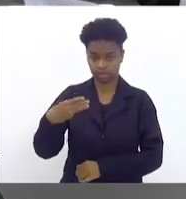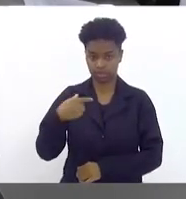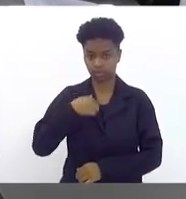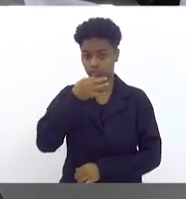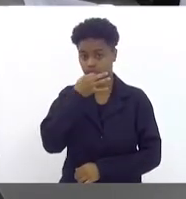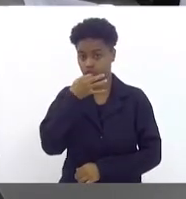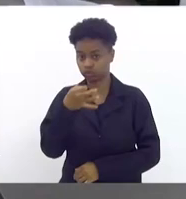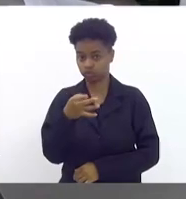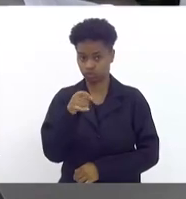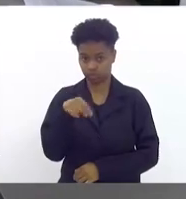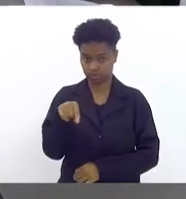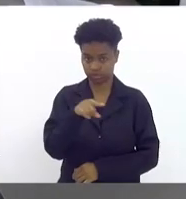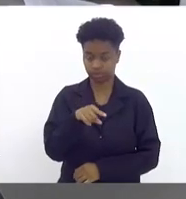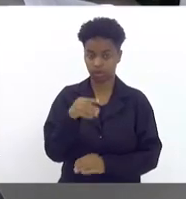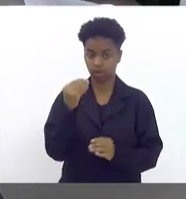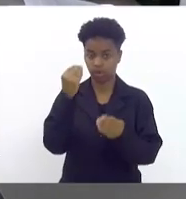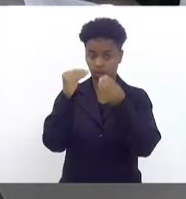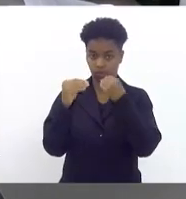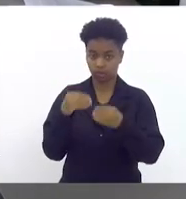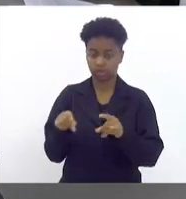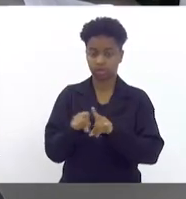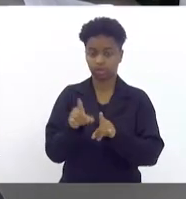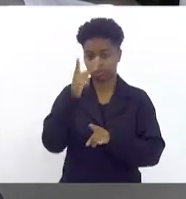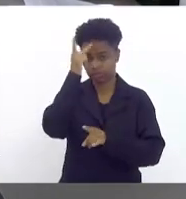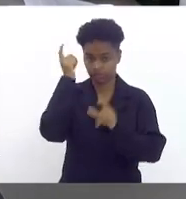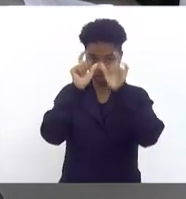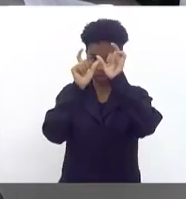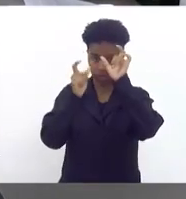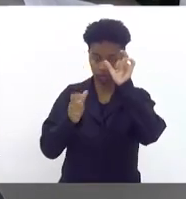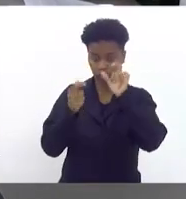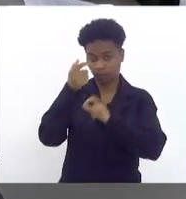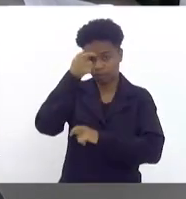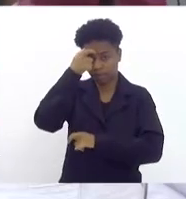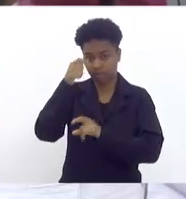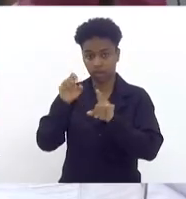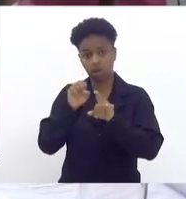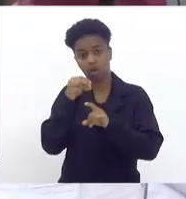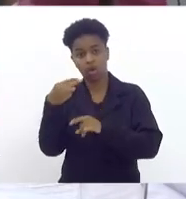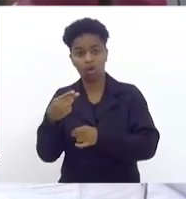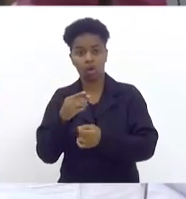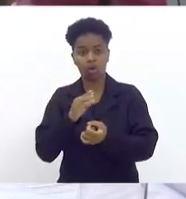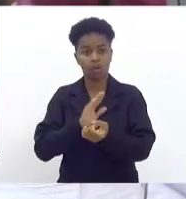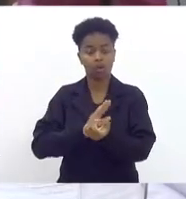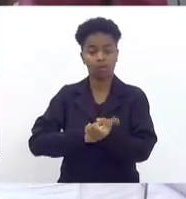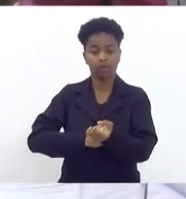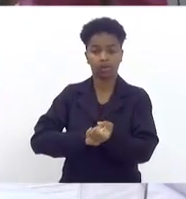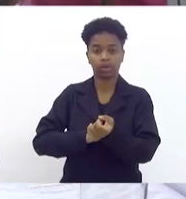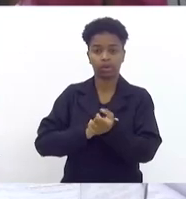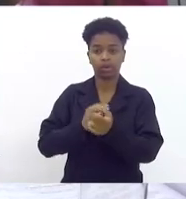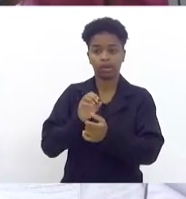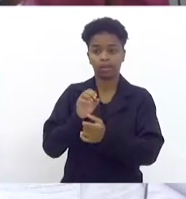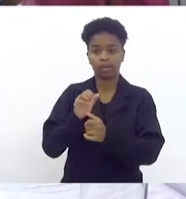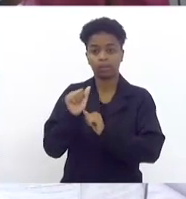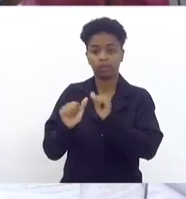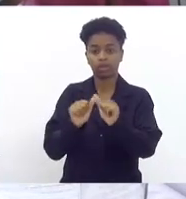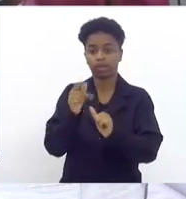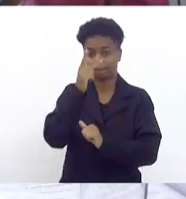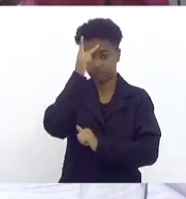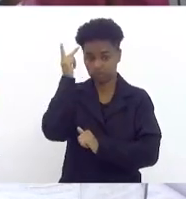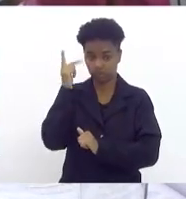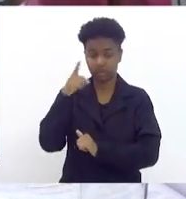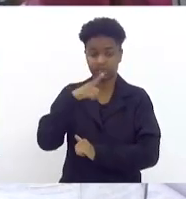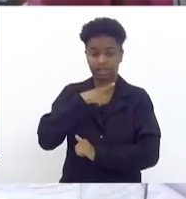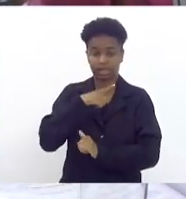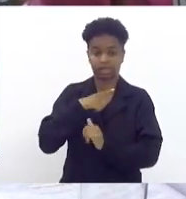para colocar também pessoa com transtornos mentais e ou dependentes químicos, alterar para pessoa com dependência